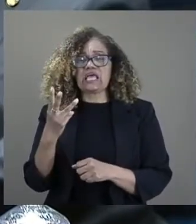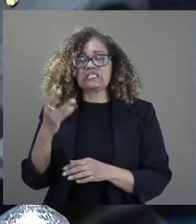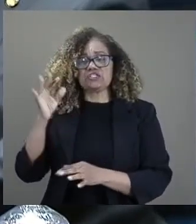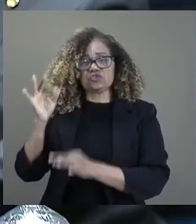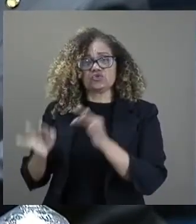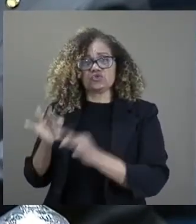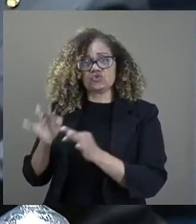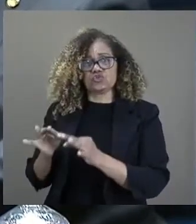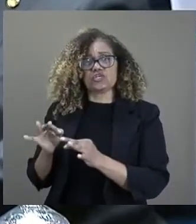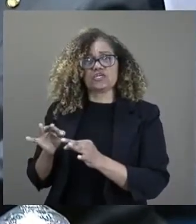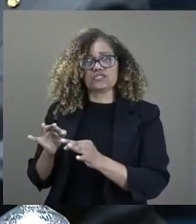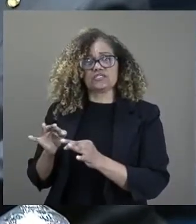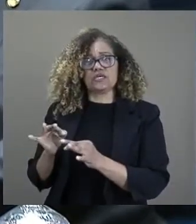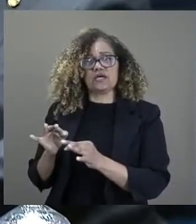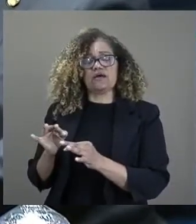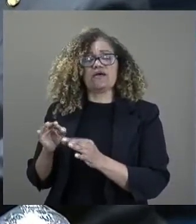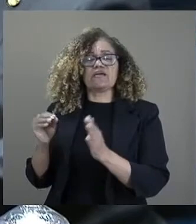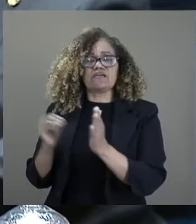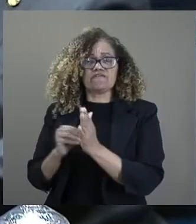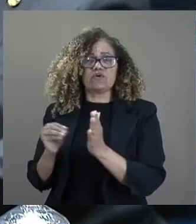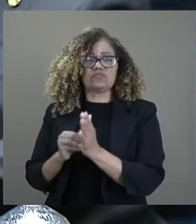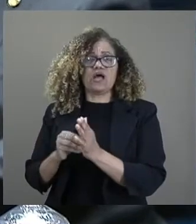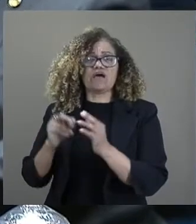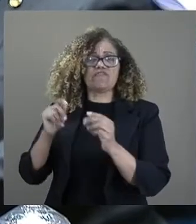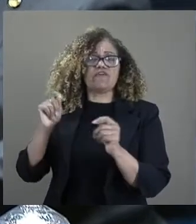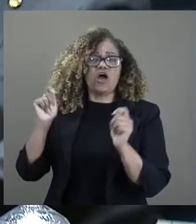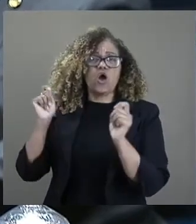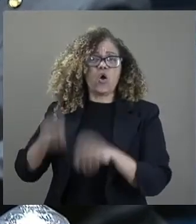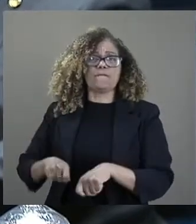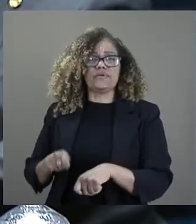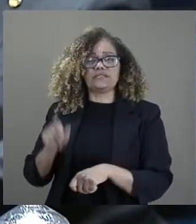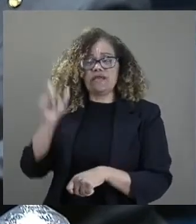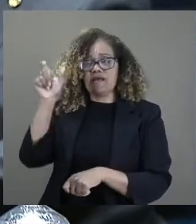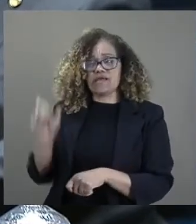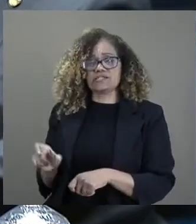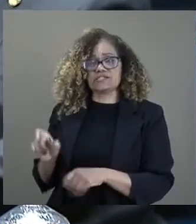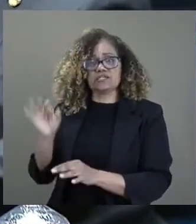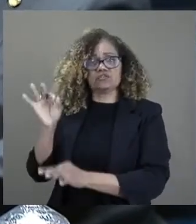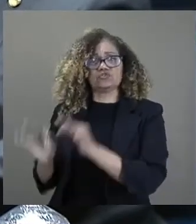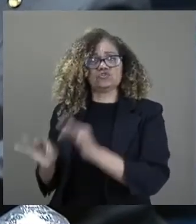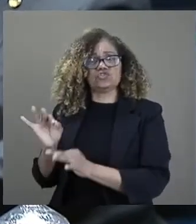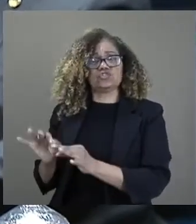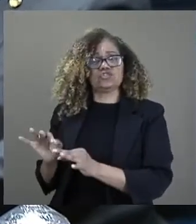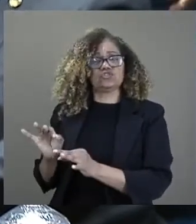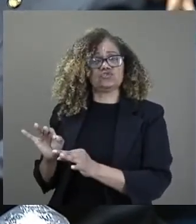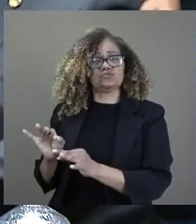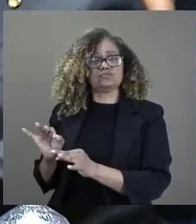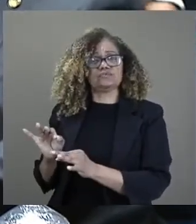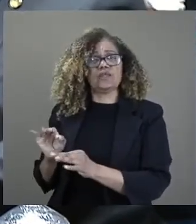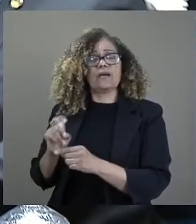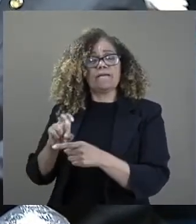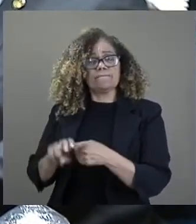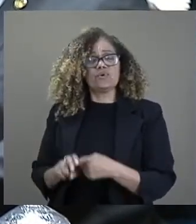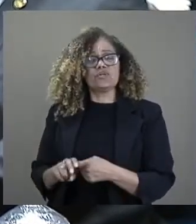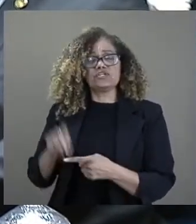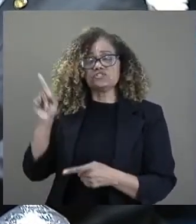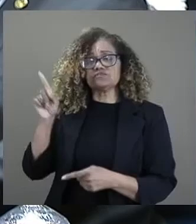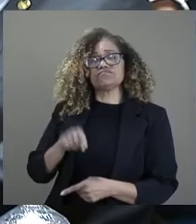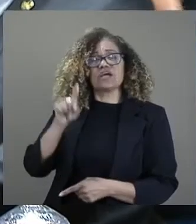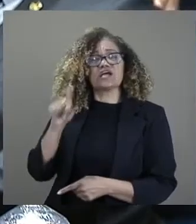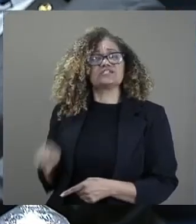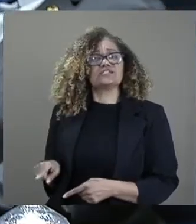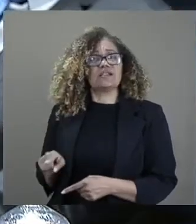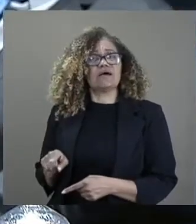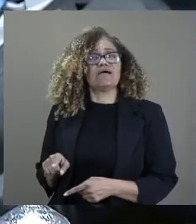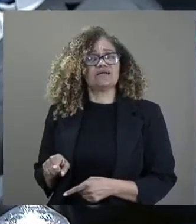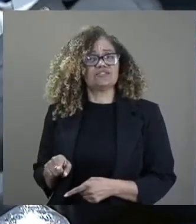havia incompetência do magistrado. E, em seguida, houve a suspeição, praticamente colocando por